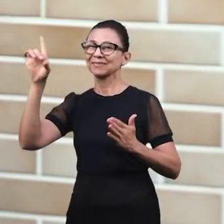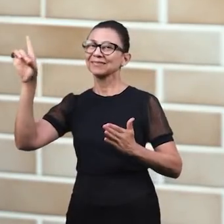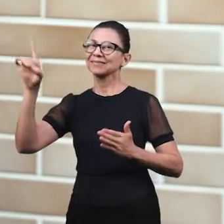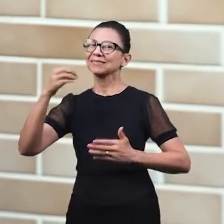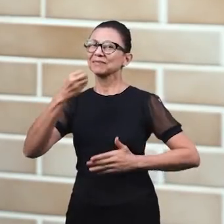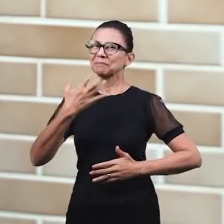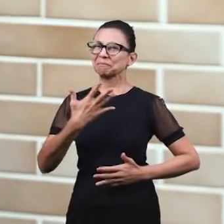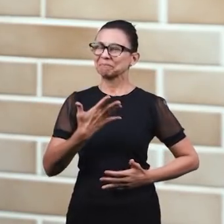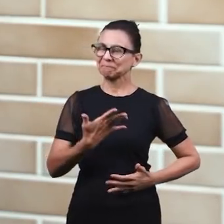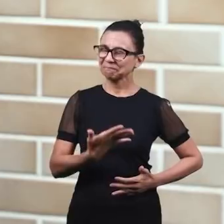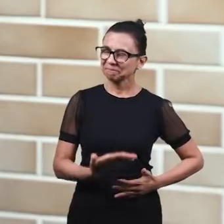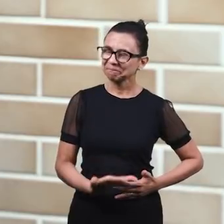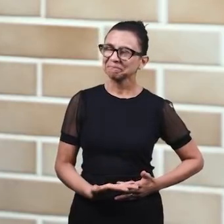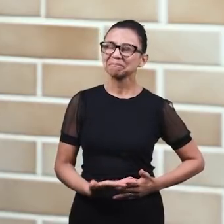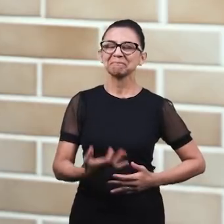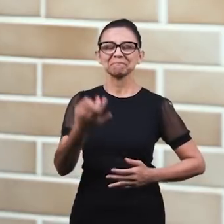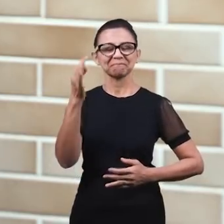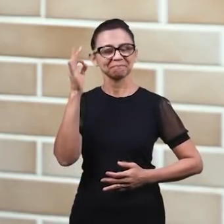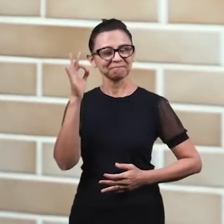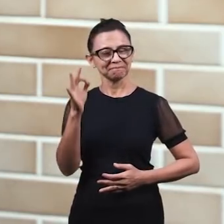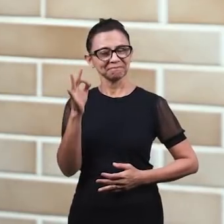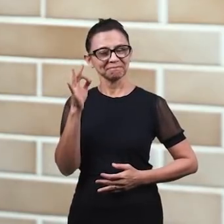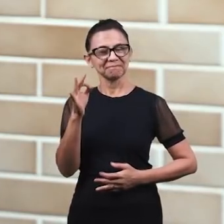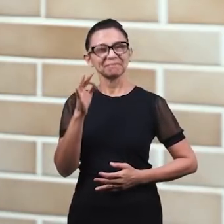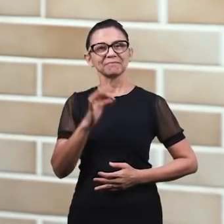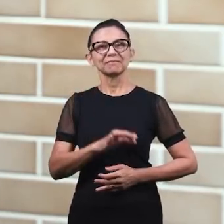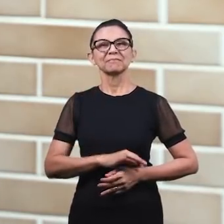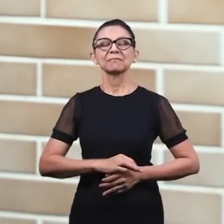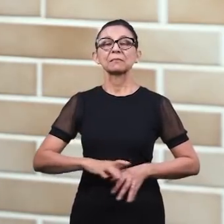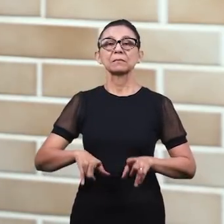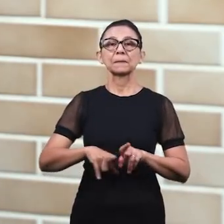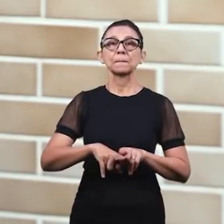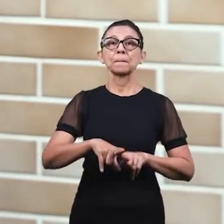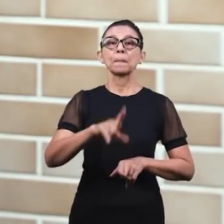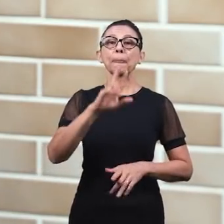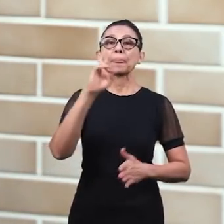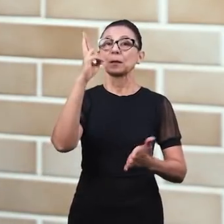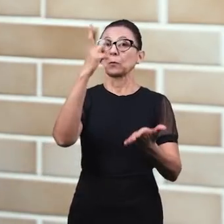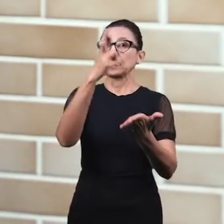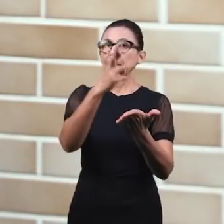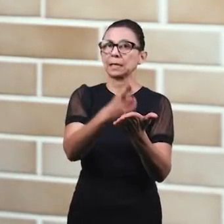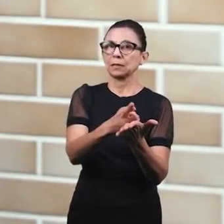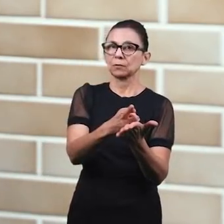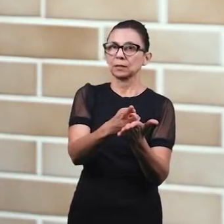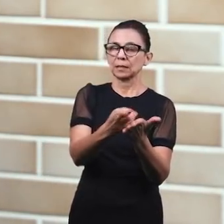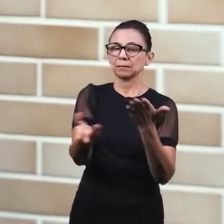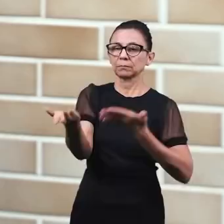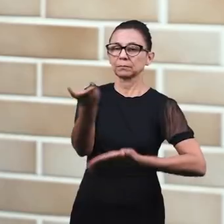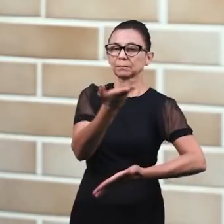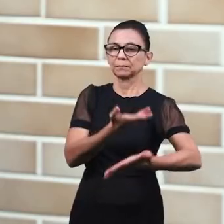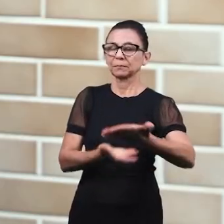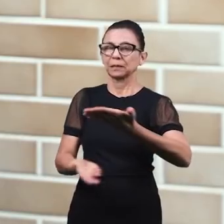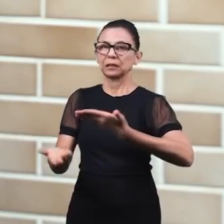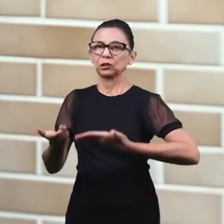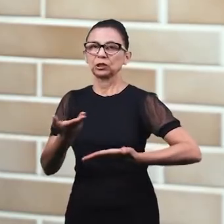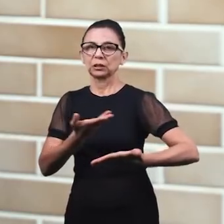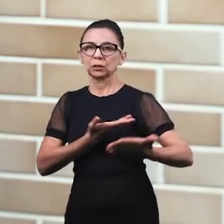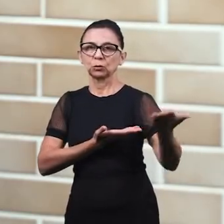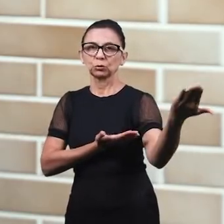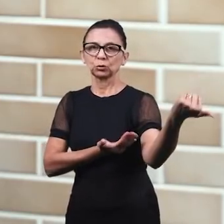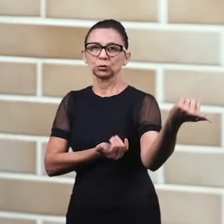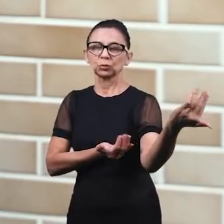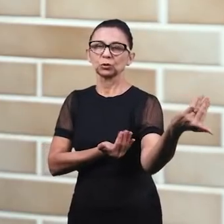de Deus. Então, muito bem colocado isto e até mesmo o resultado disso entre os jovens, como o